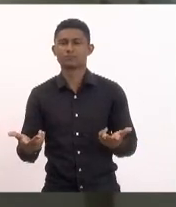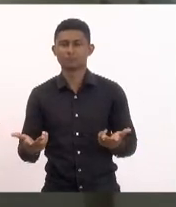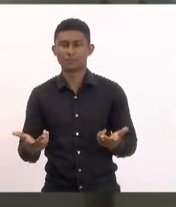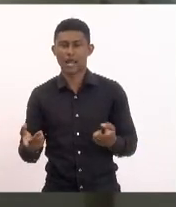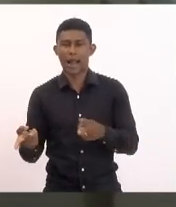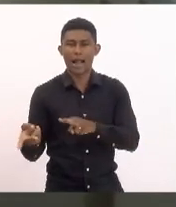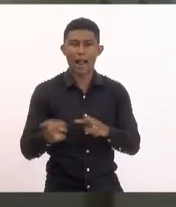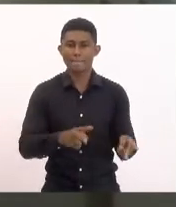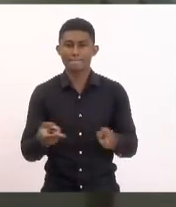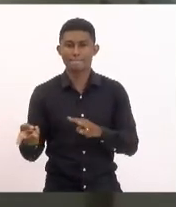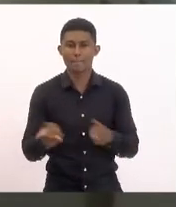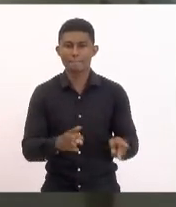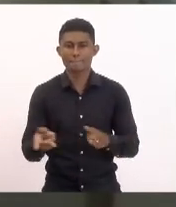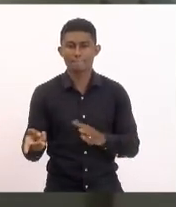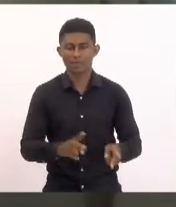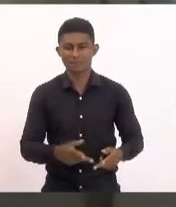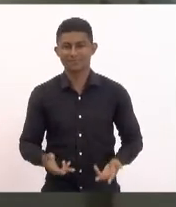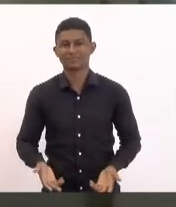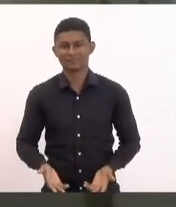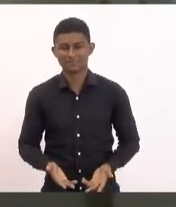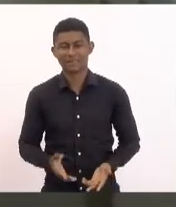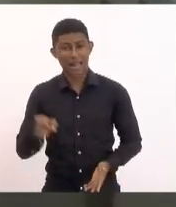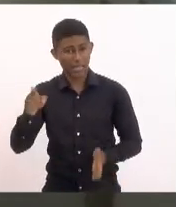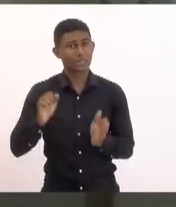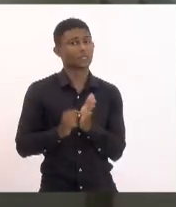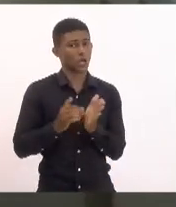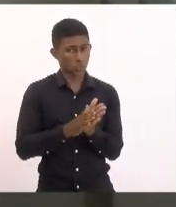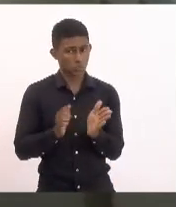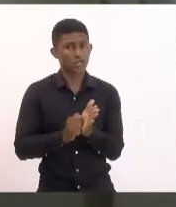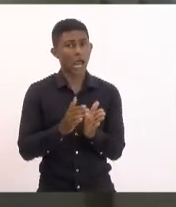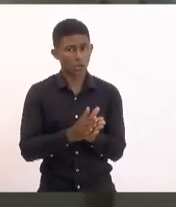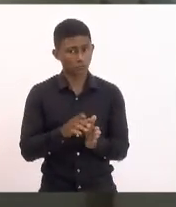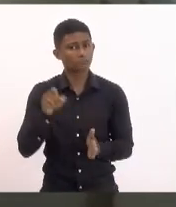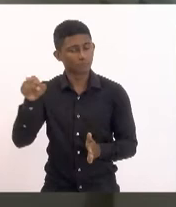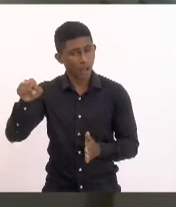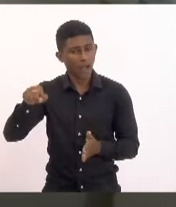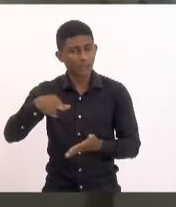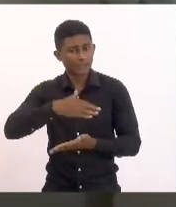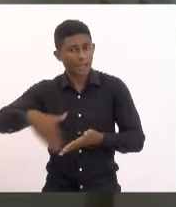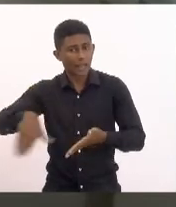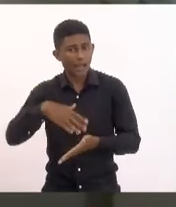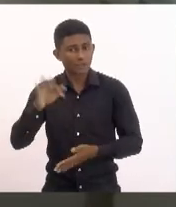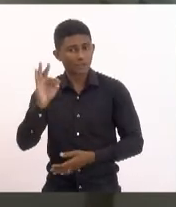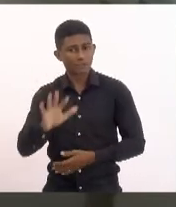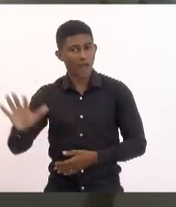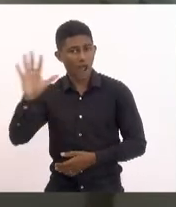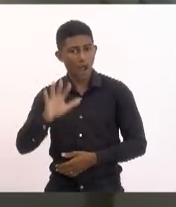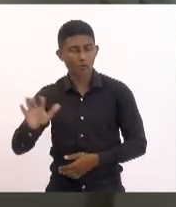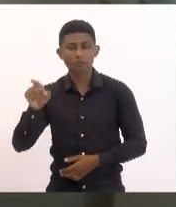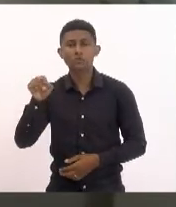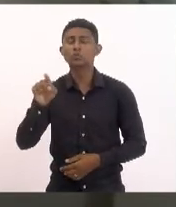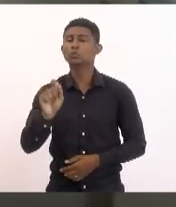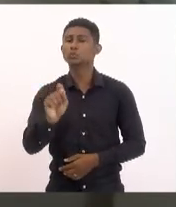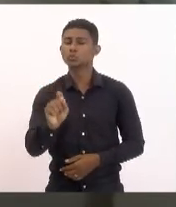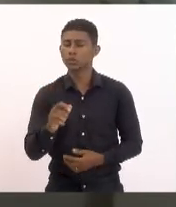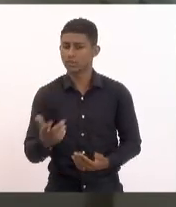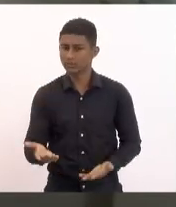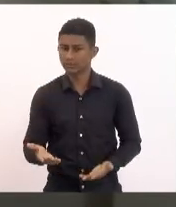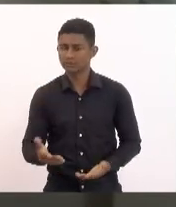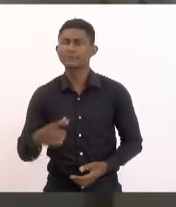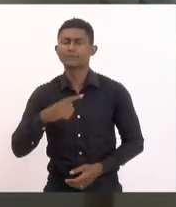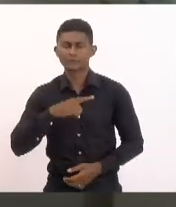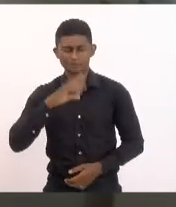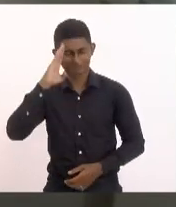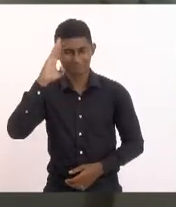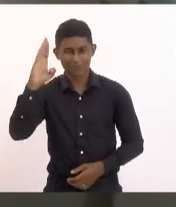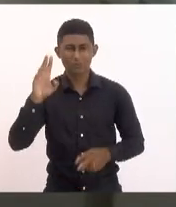GAESF nas suas denúncias para a Secretaria de Fazenda. A questão essencial é que